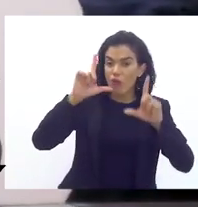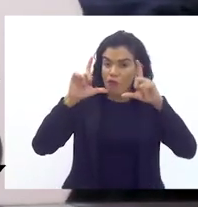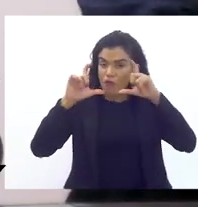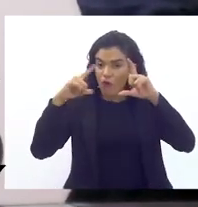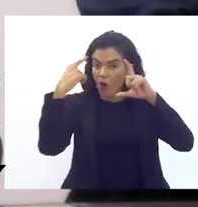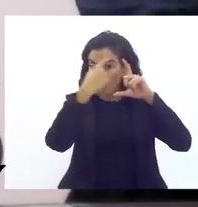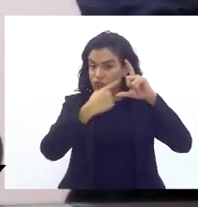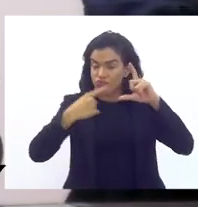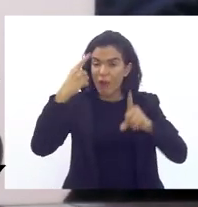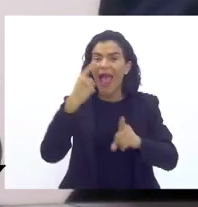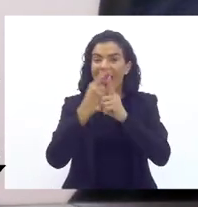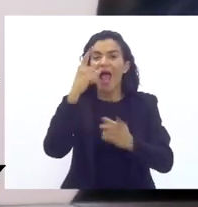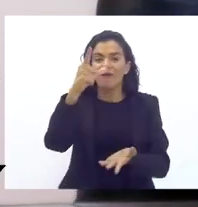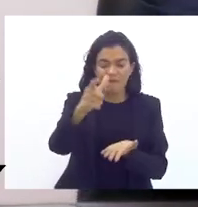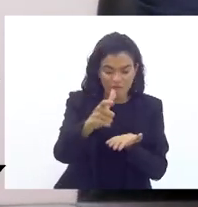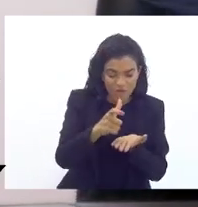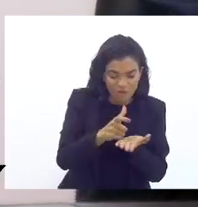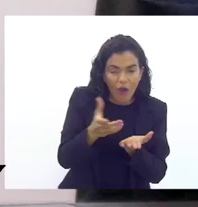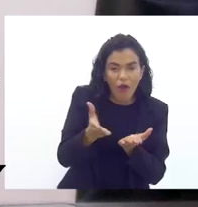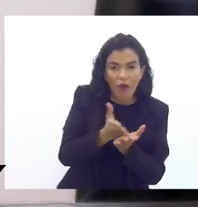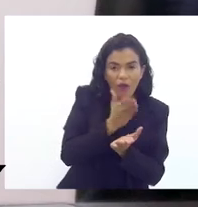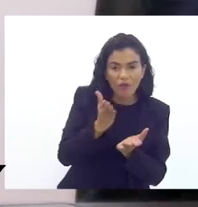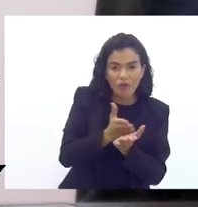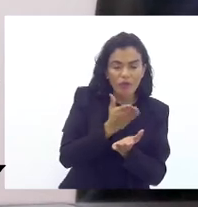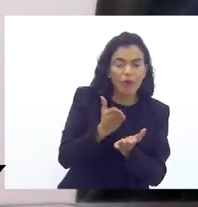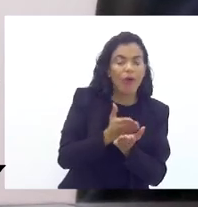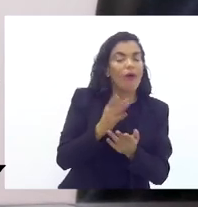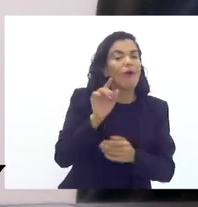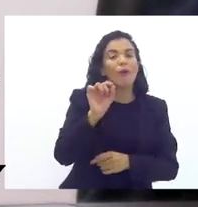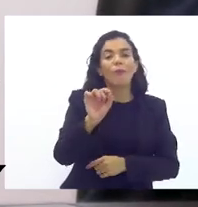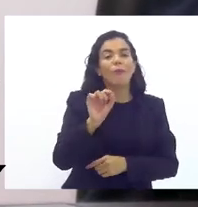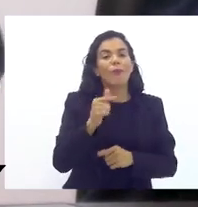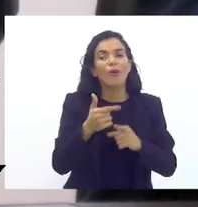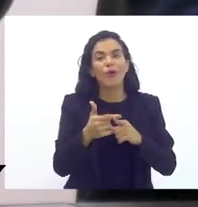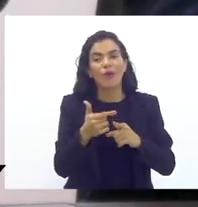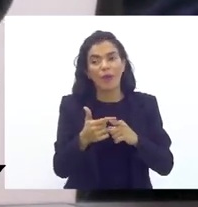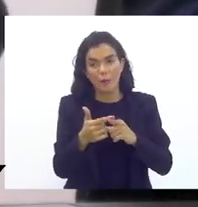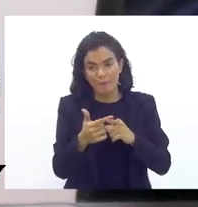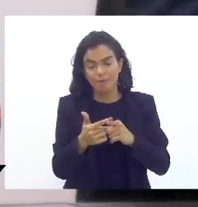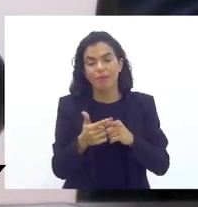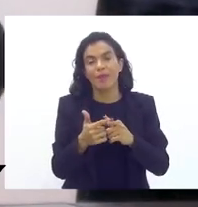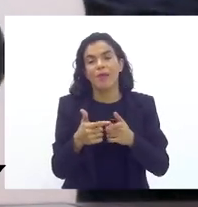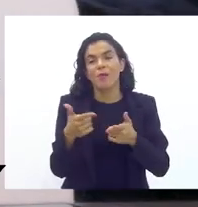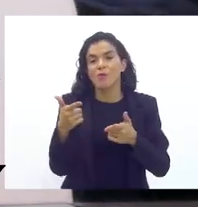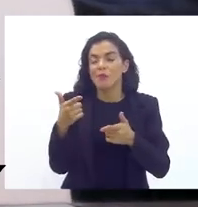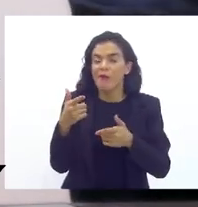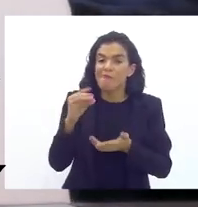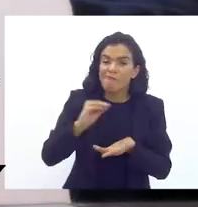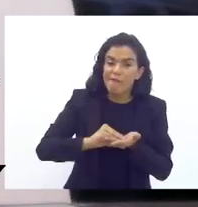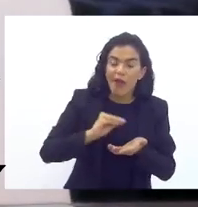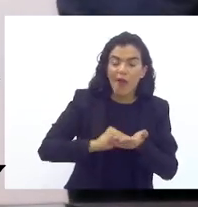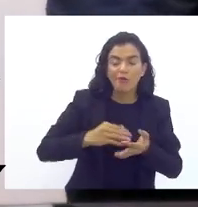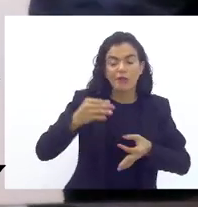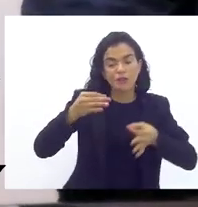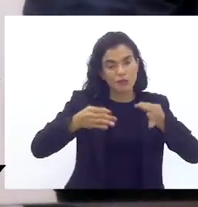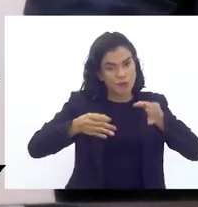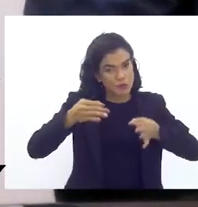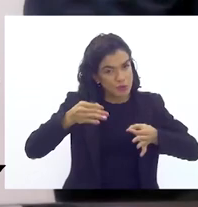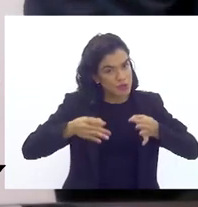por fotos porque aí é o viés das grandes injustiças